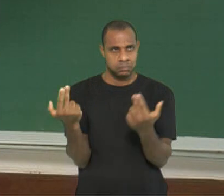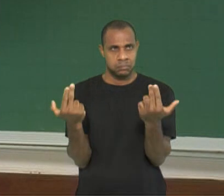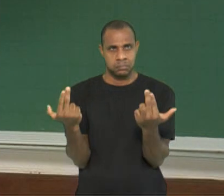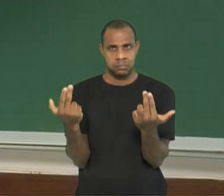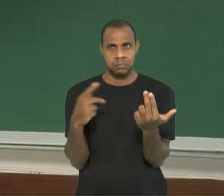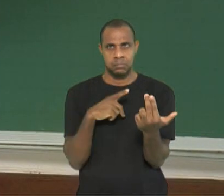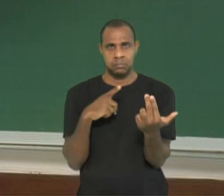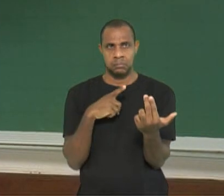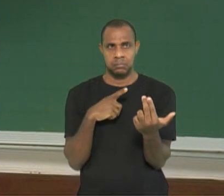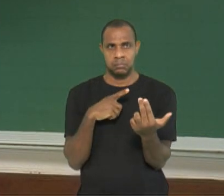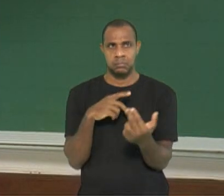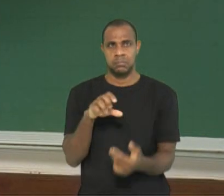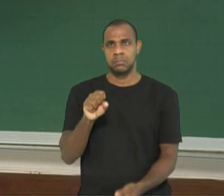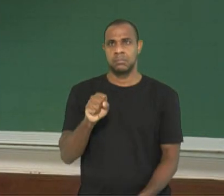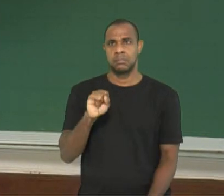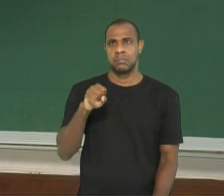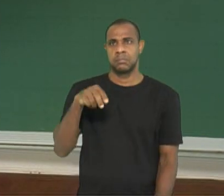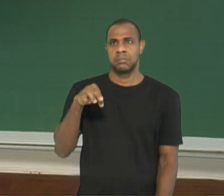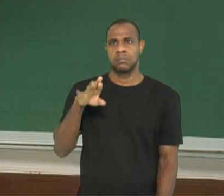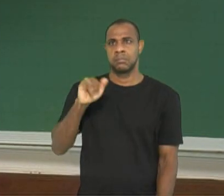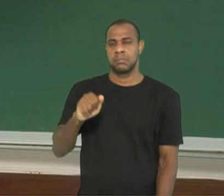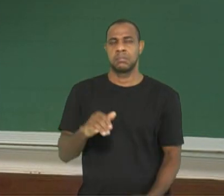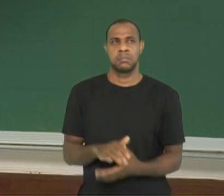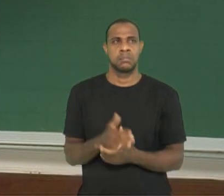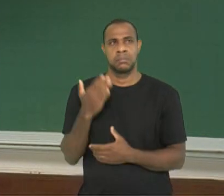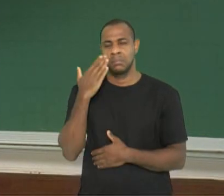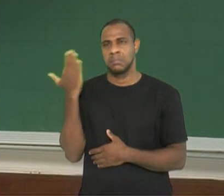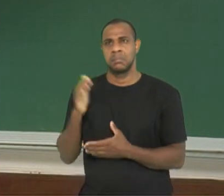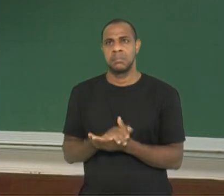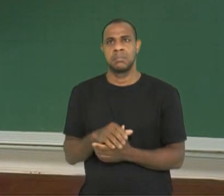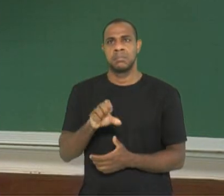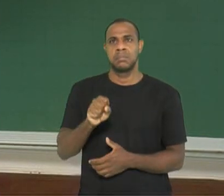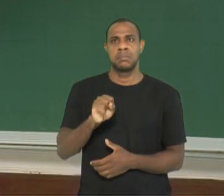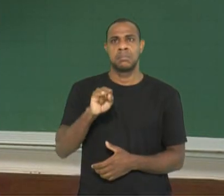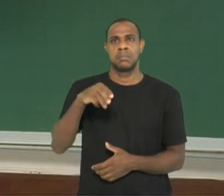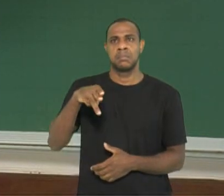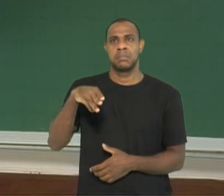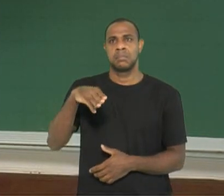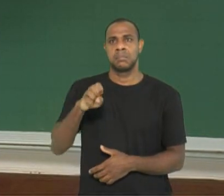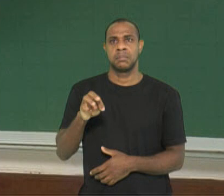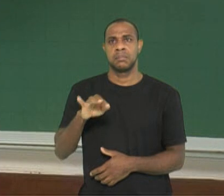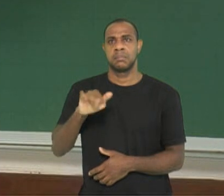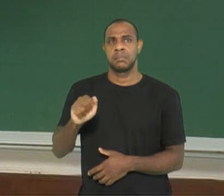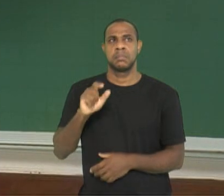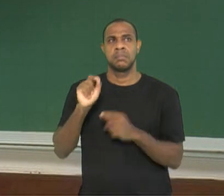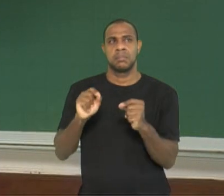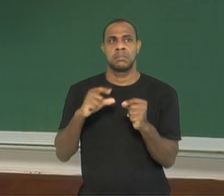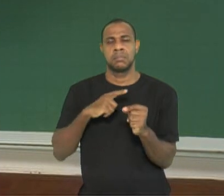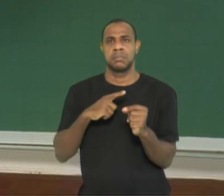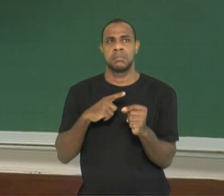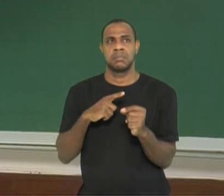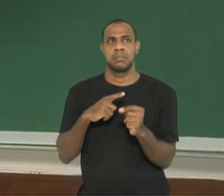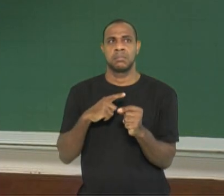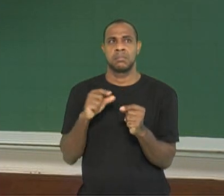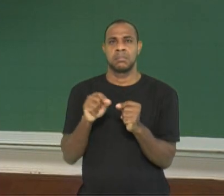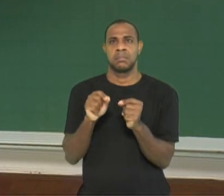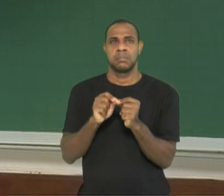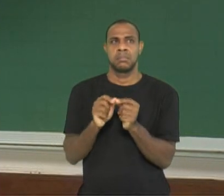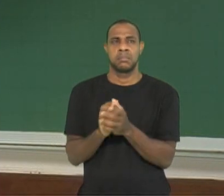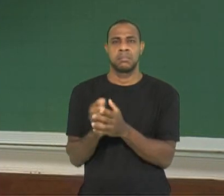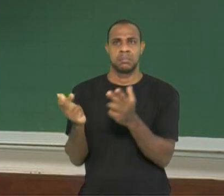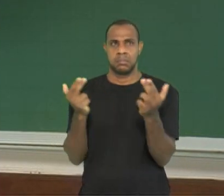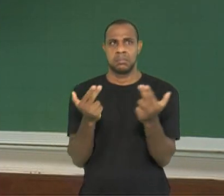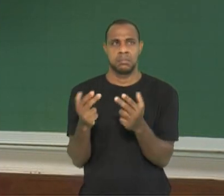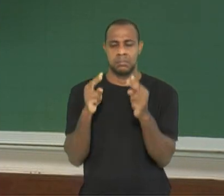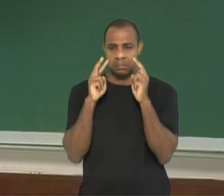tenho uma imagem simétrica. Outro esquema interessante que é a simetria. Quando existe a simetria, no caso a similaridade,